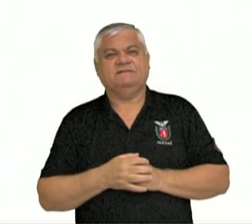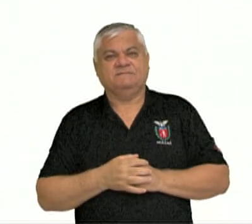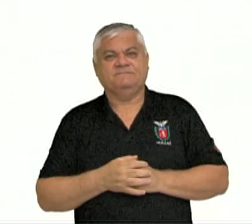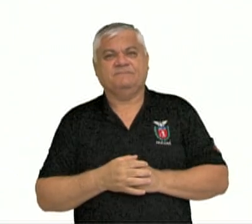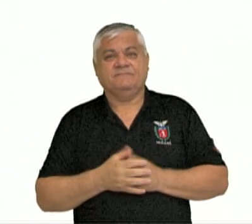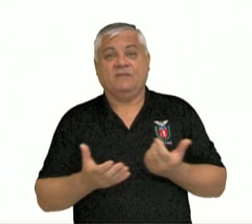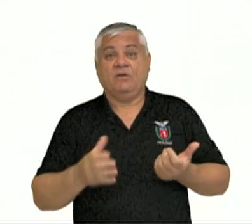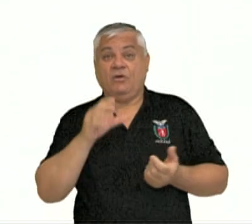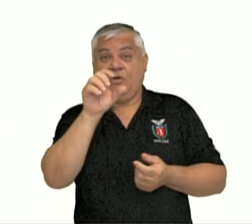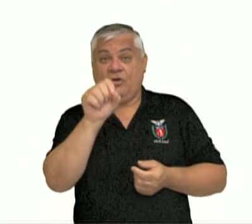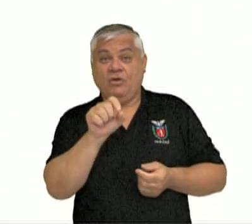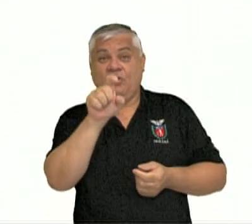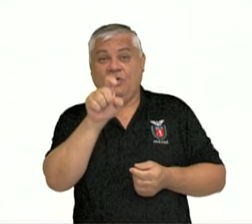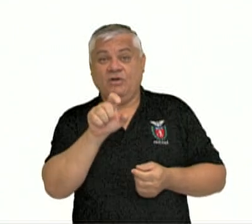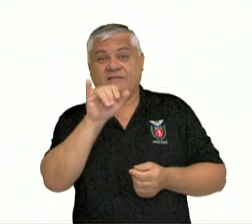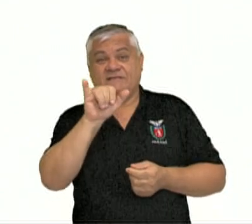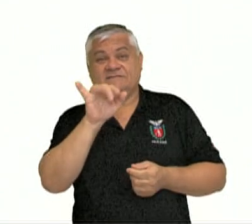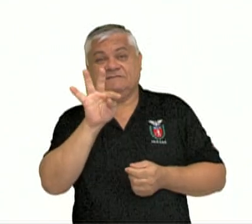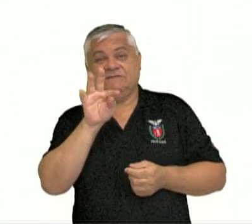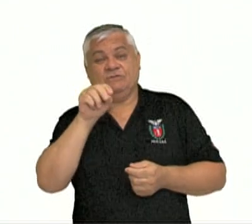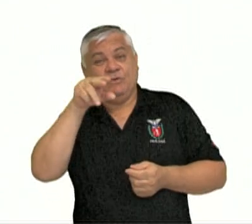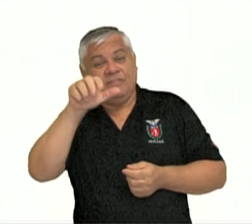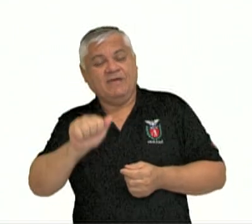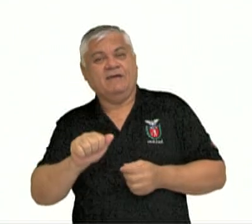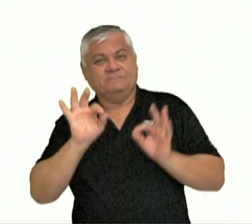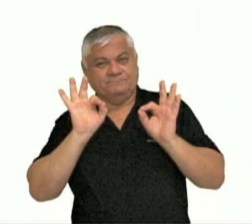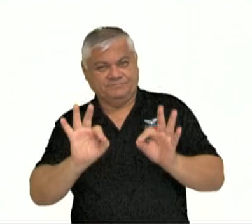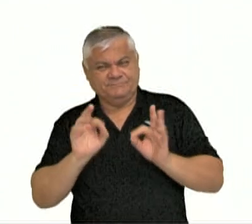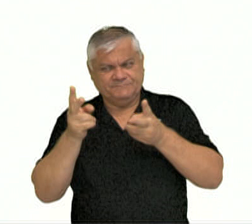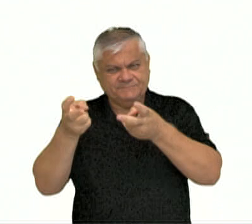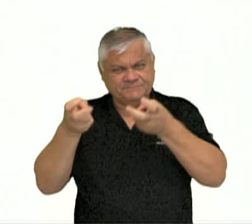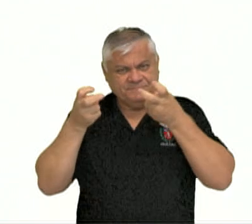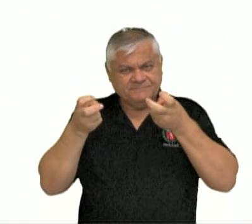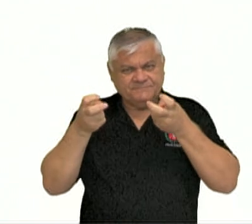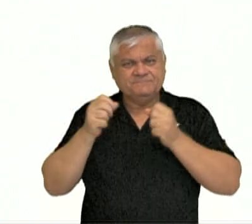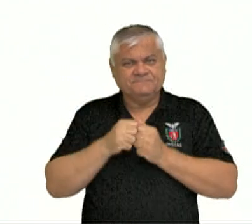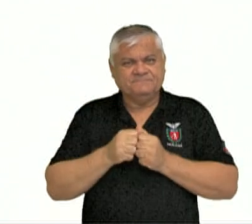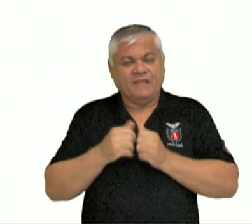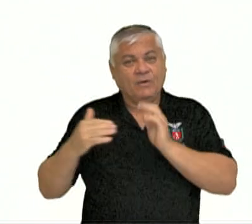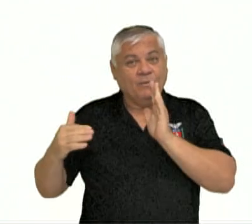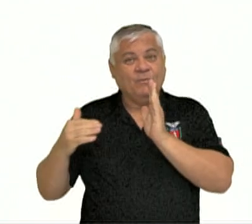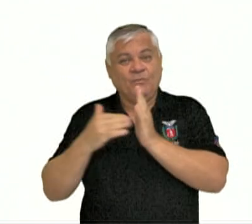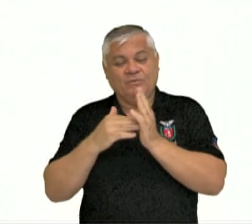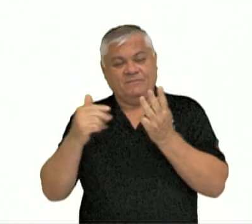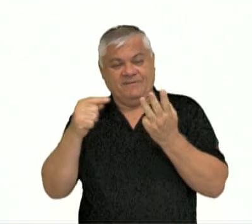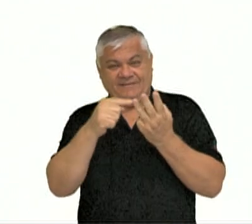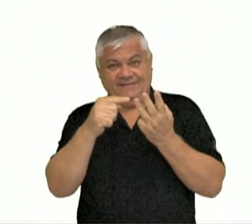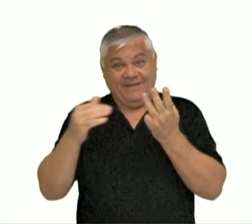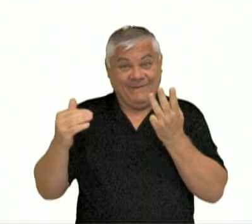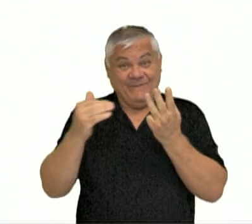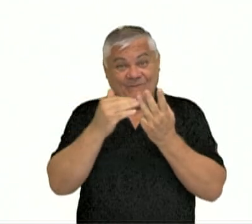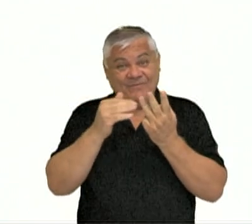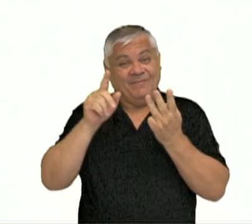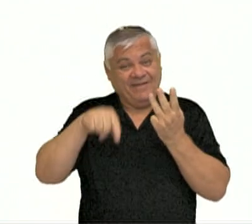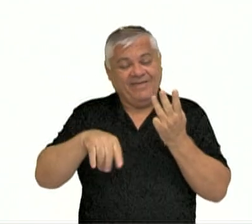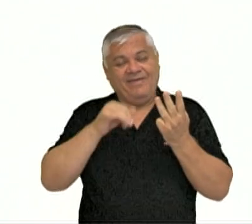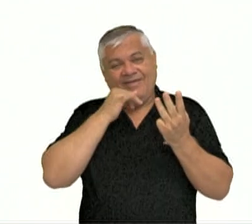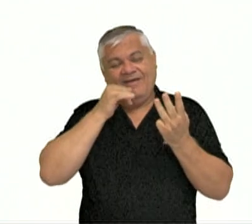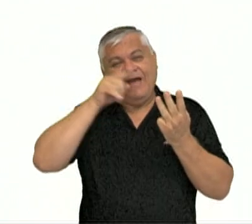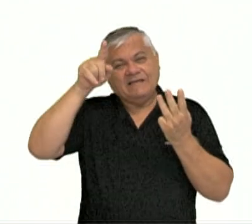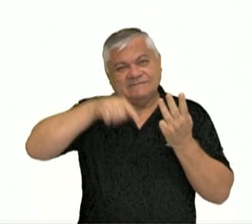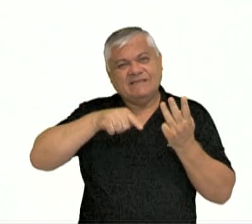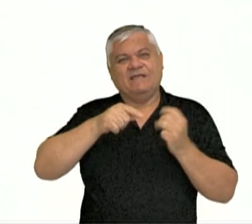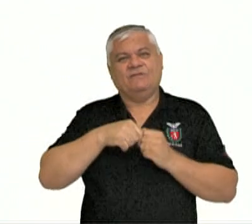da acentuação. Por isso, percebam, né? Certos finais ali, nós vamos muitas vezes ter, então, o